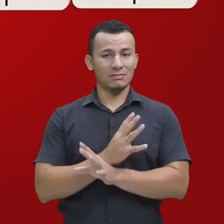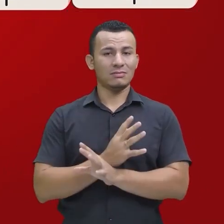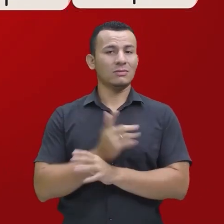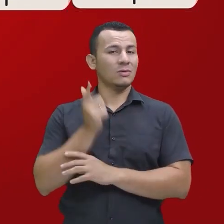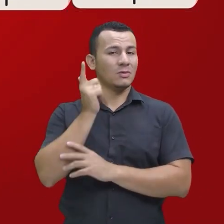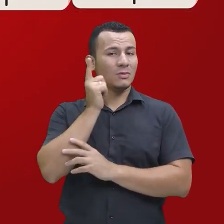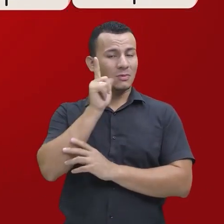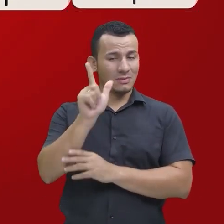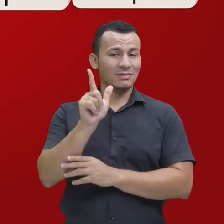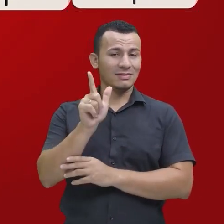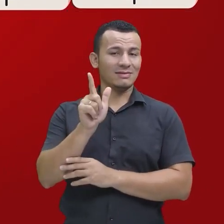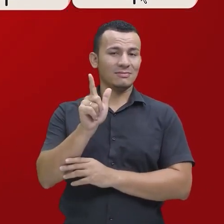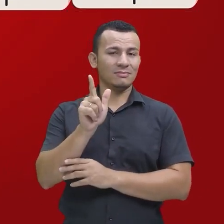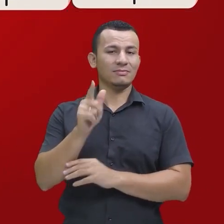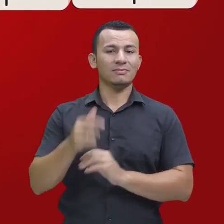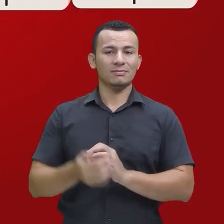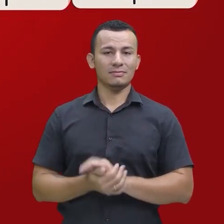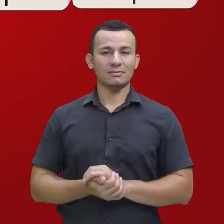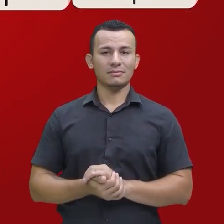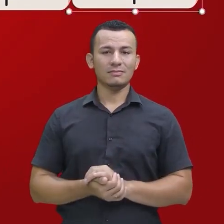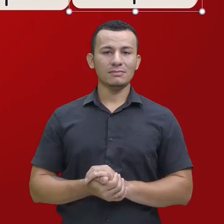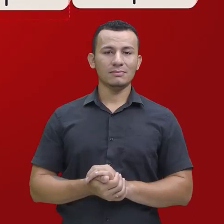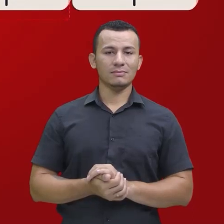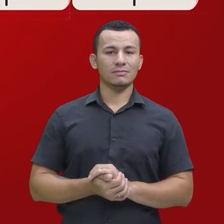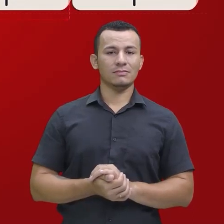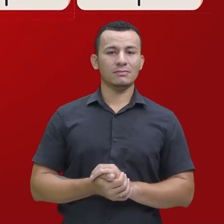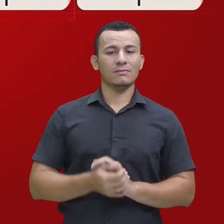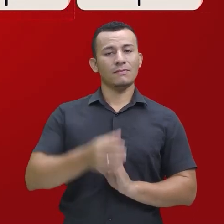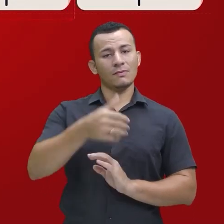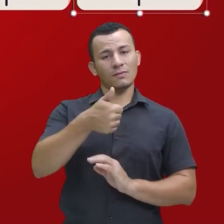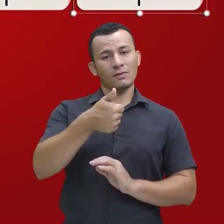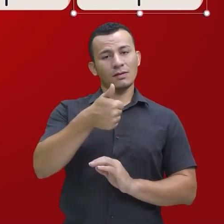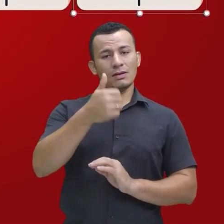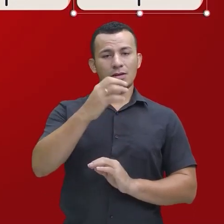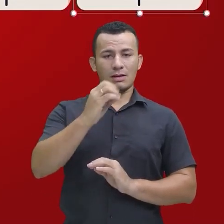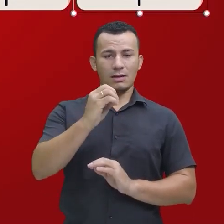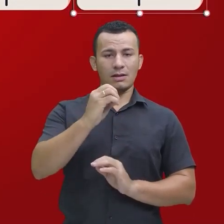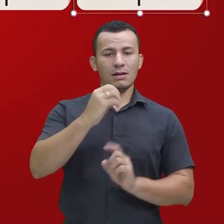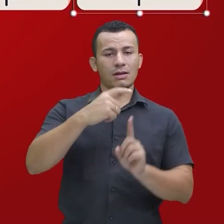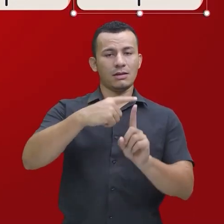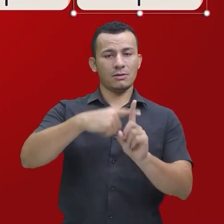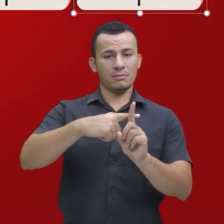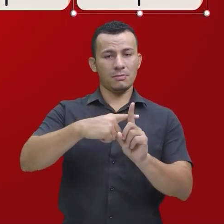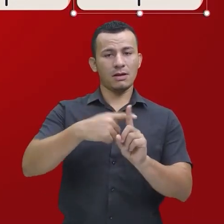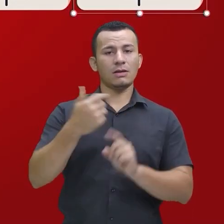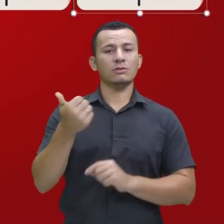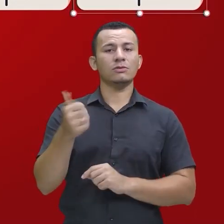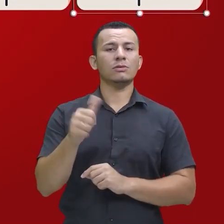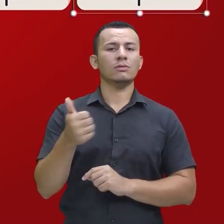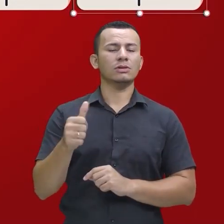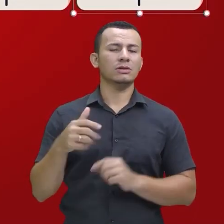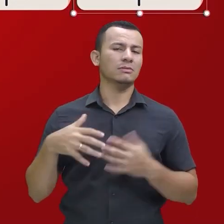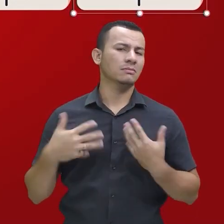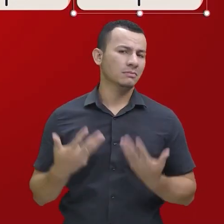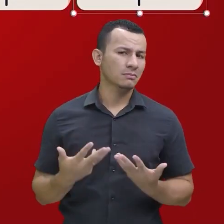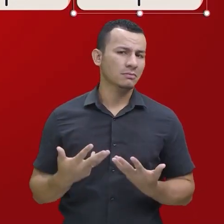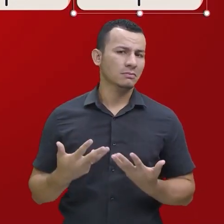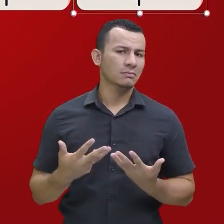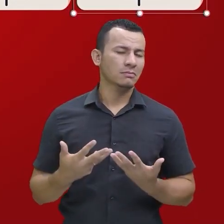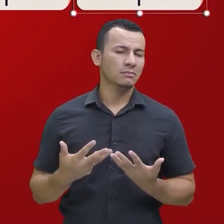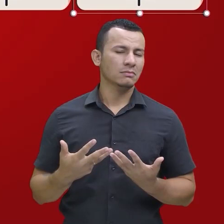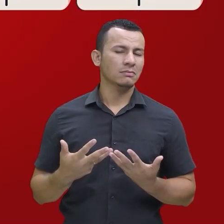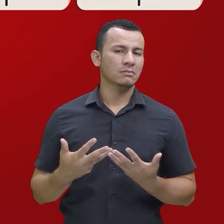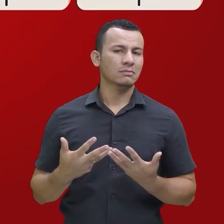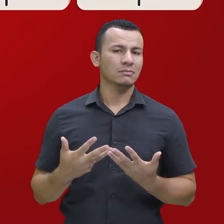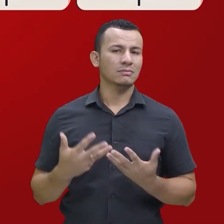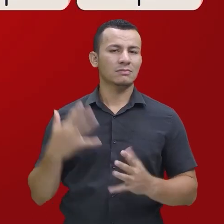ganhar o jogo. 10 mais 11. Quanto é 10 mais 11? Olha o